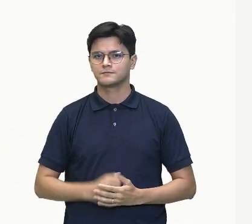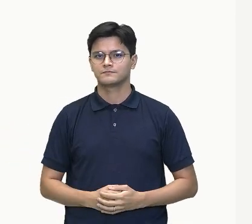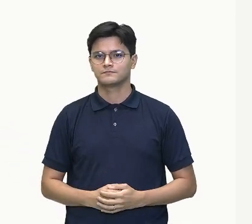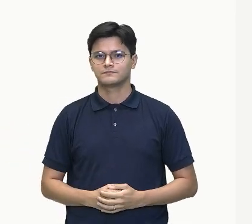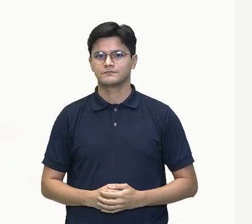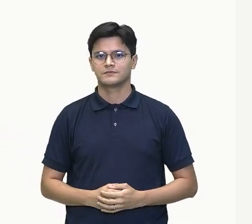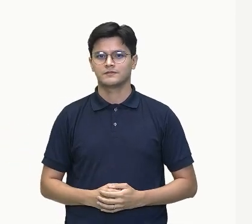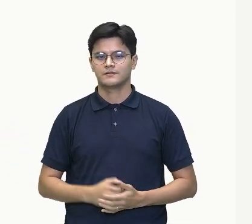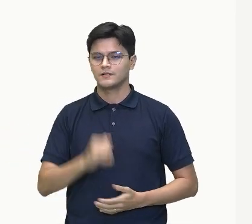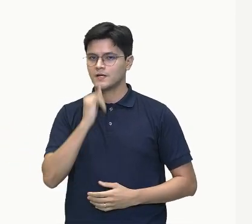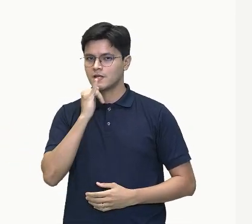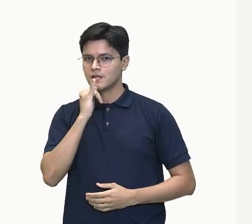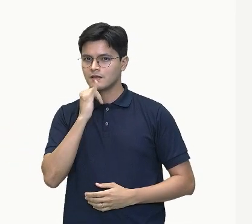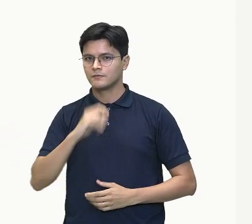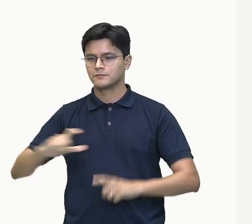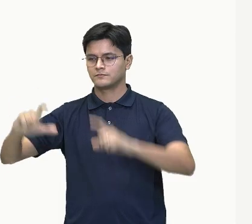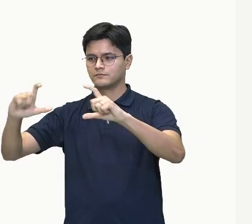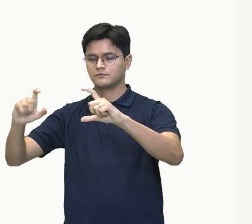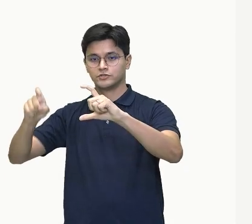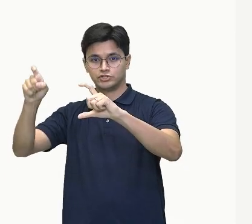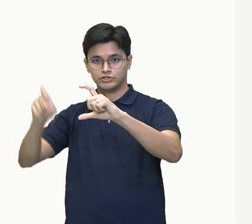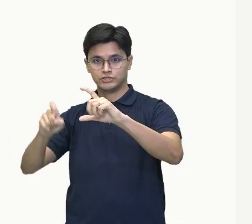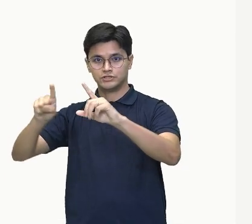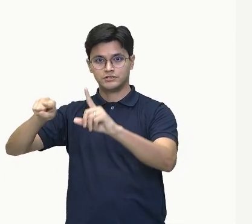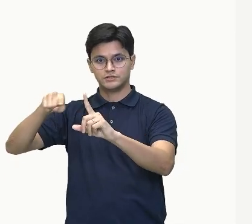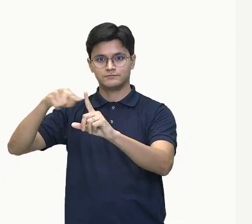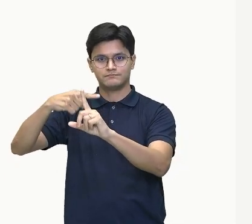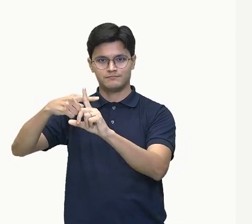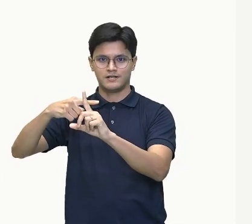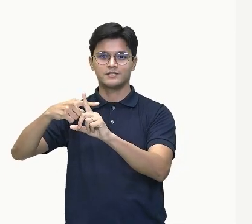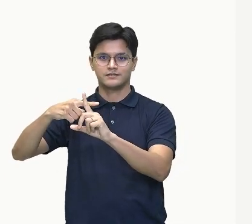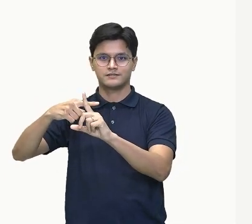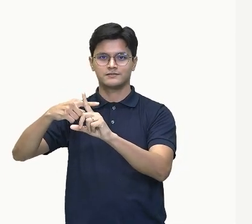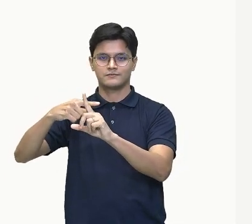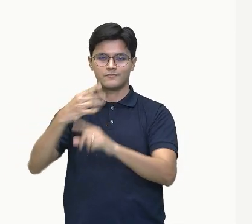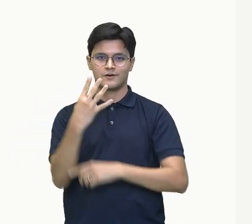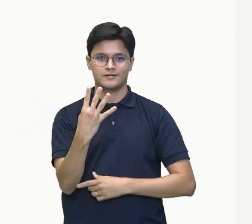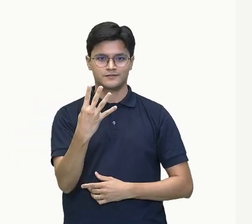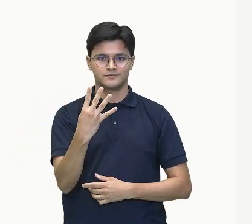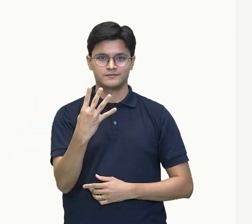nossa expressão x mais 4,